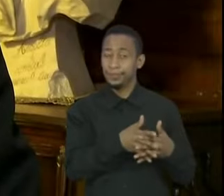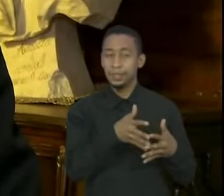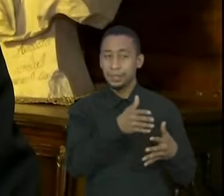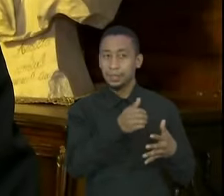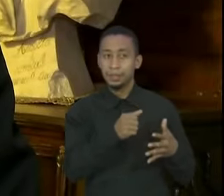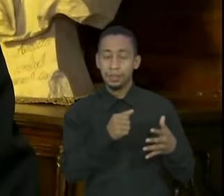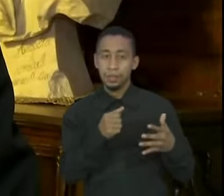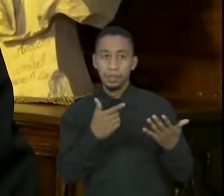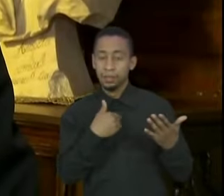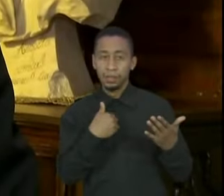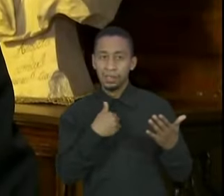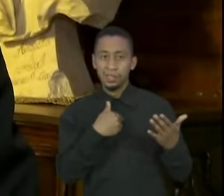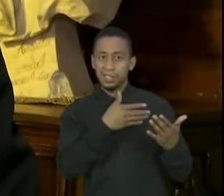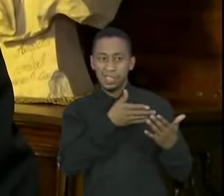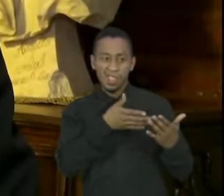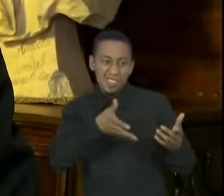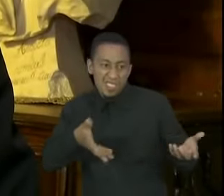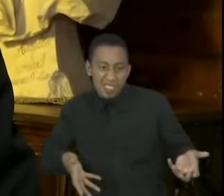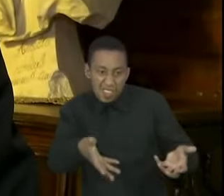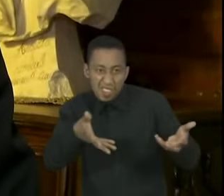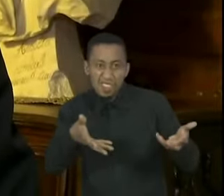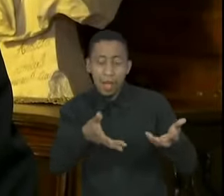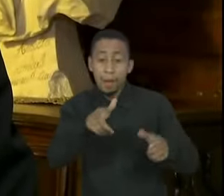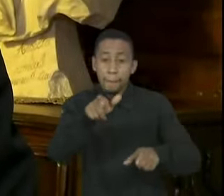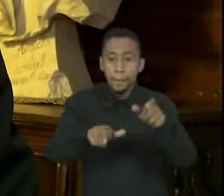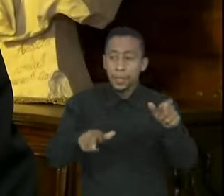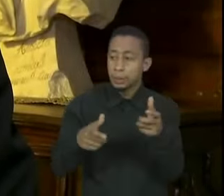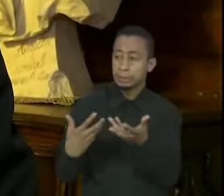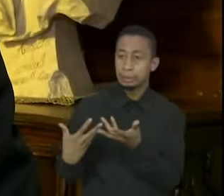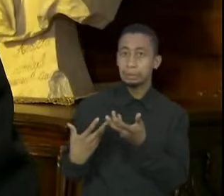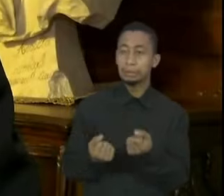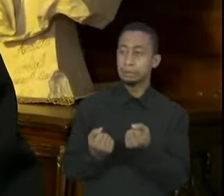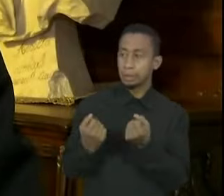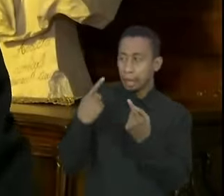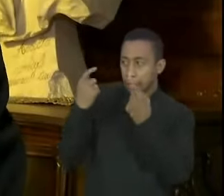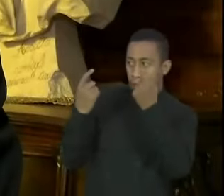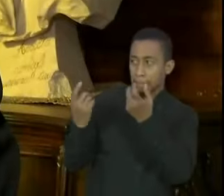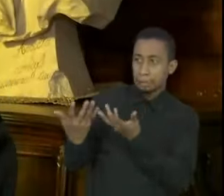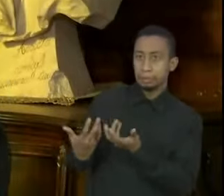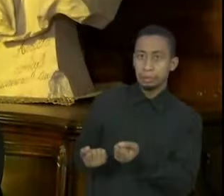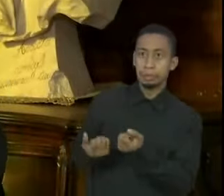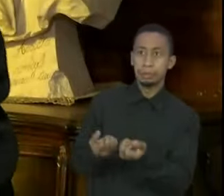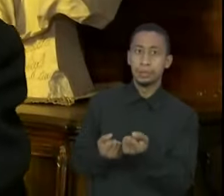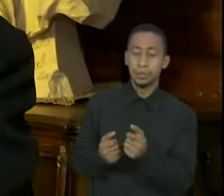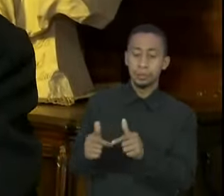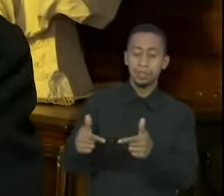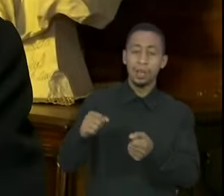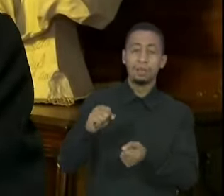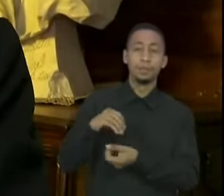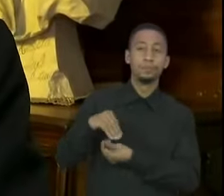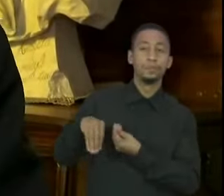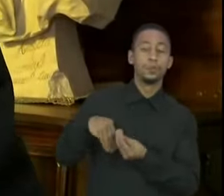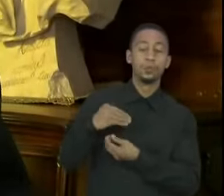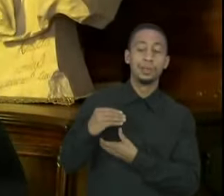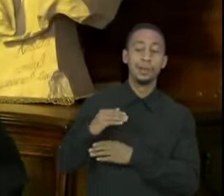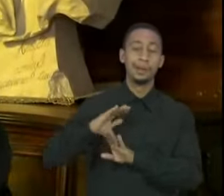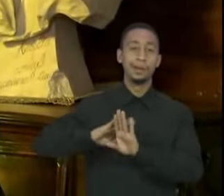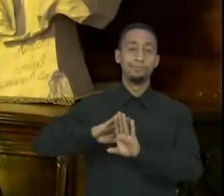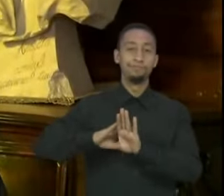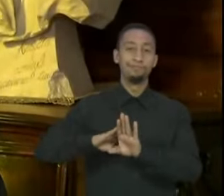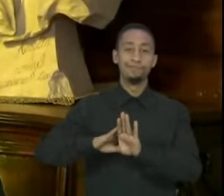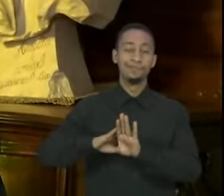acabam se entusiasmando gente e essas ideias muitas vezes até bem misturados com certa